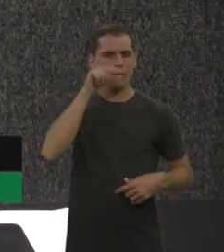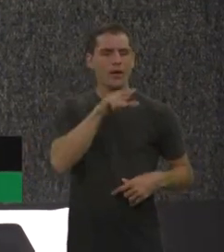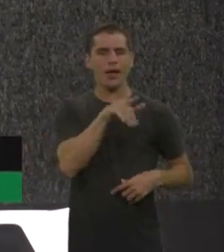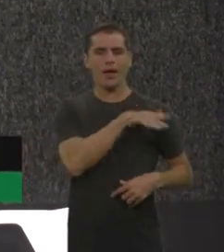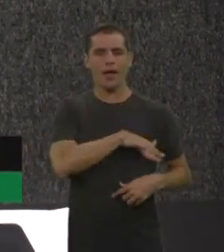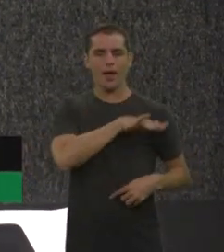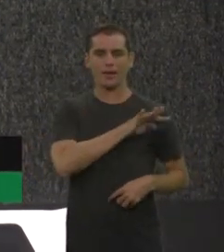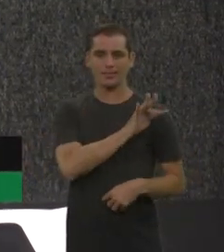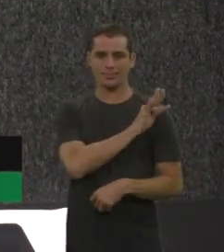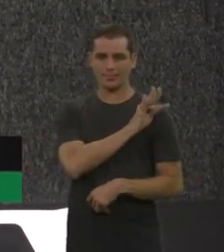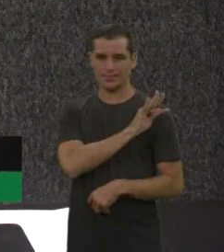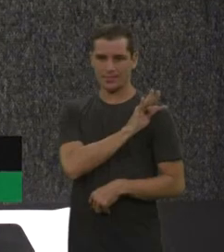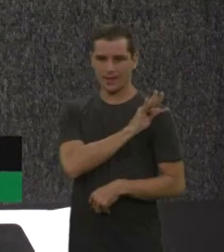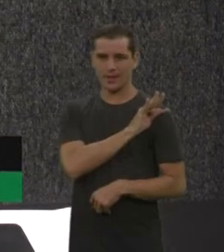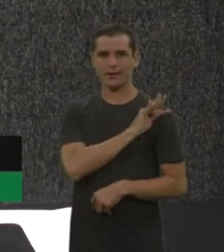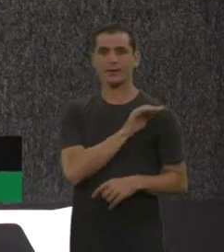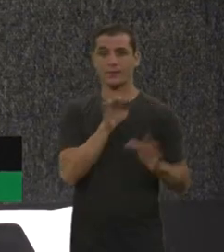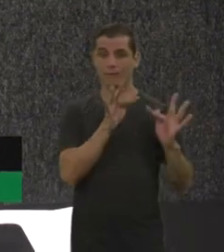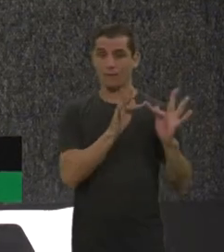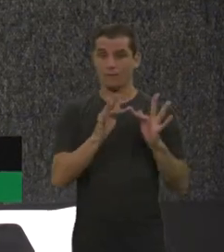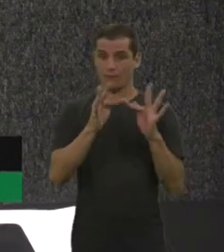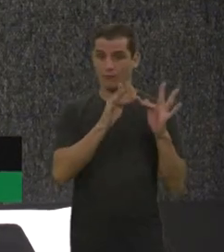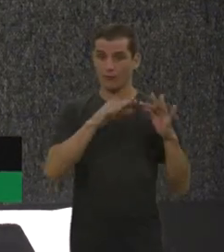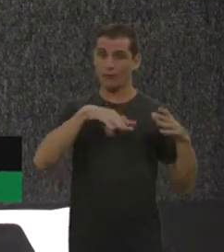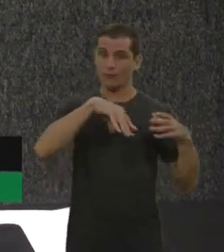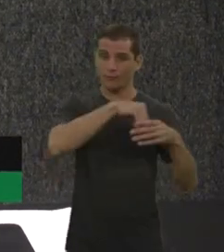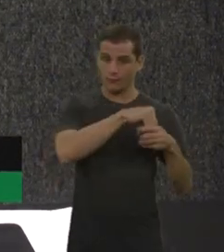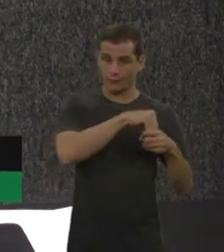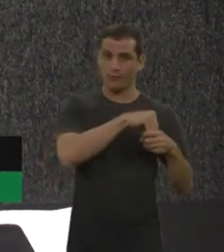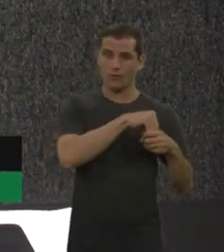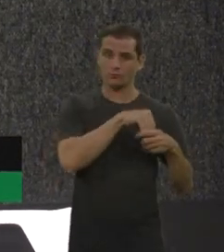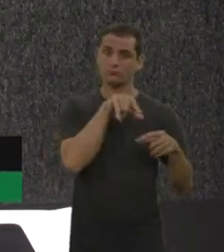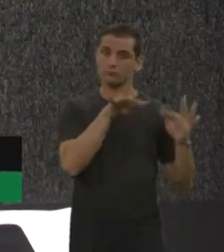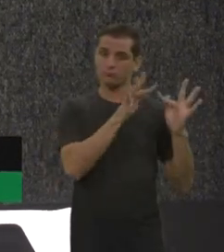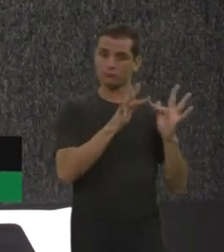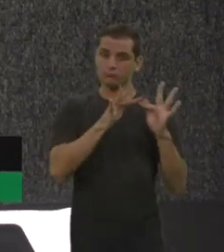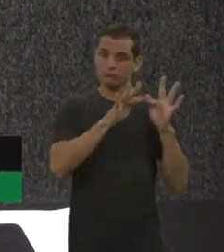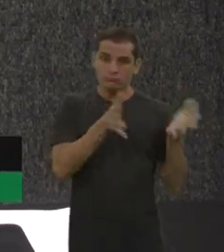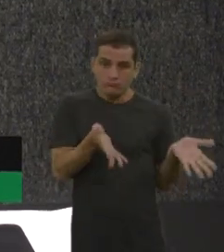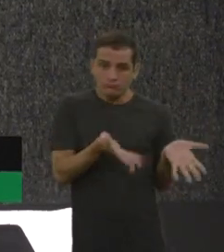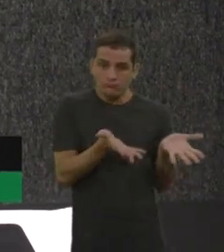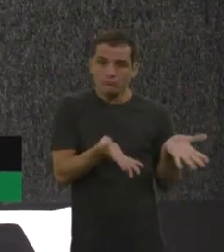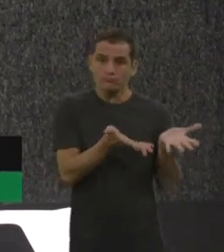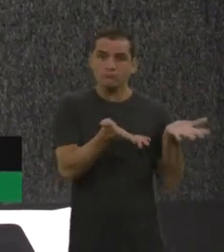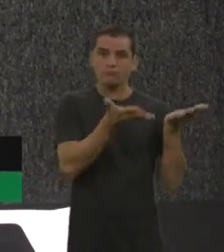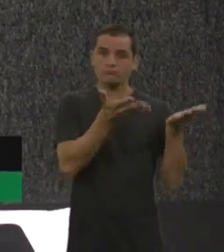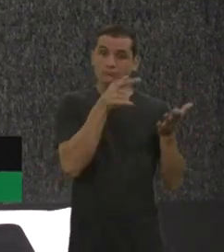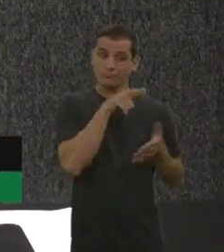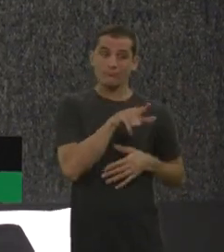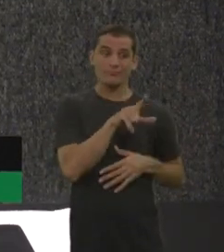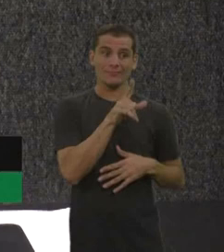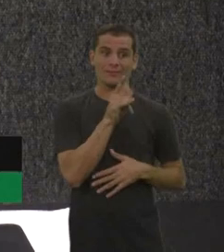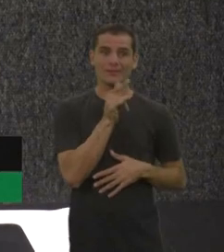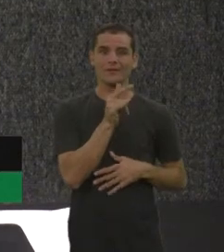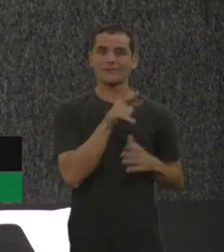também da Fundação, e tem levado a Fundação de uma maneira exemplar. Dr. Levi,